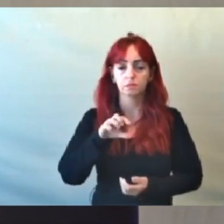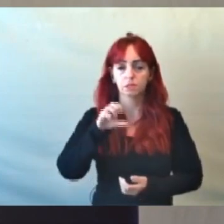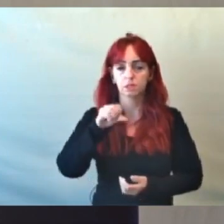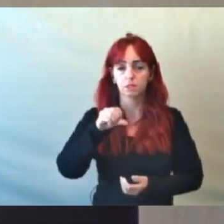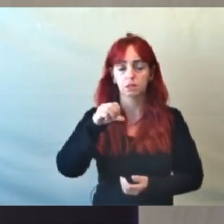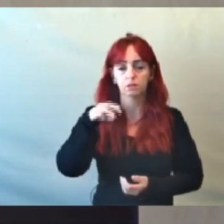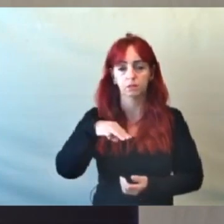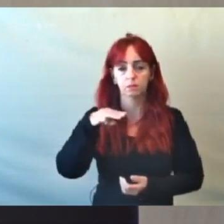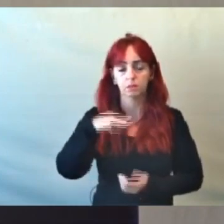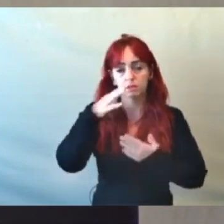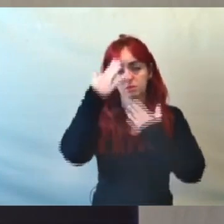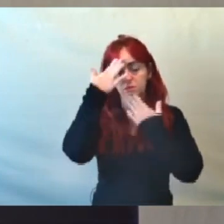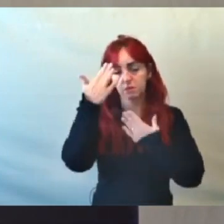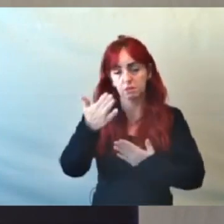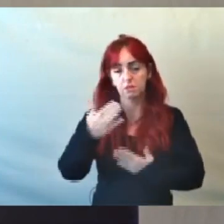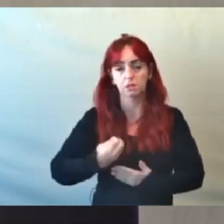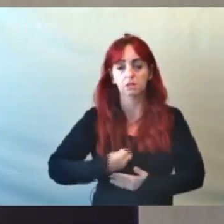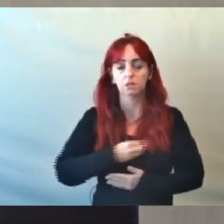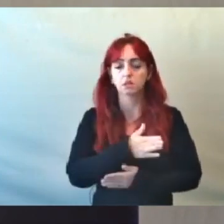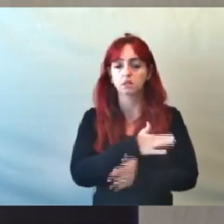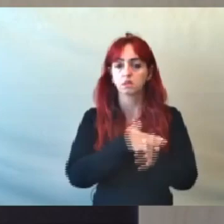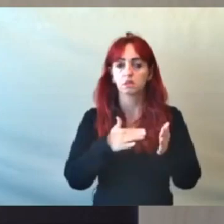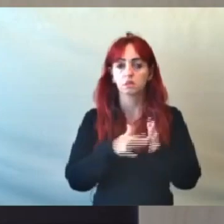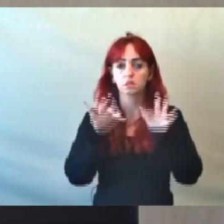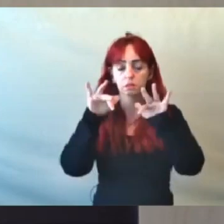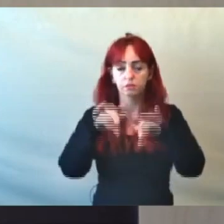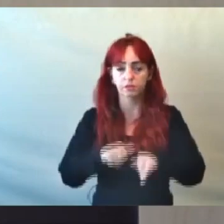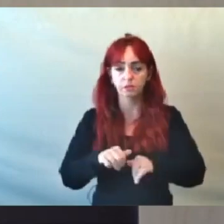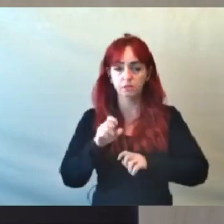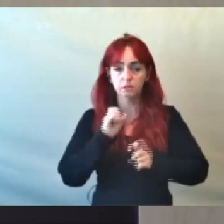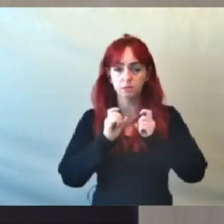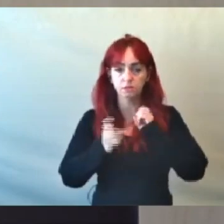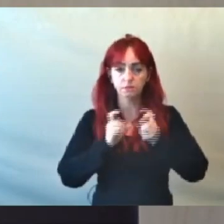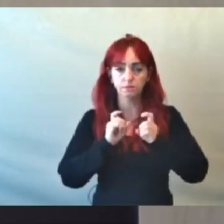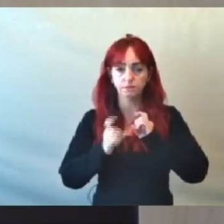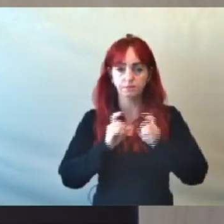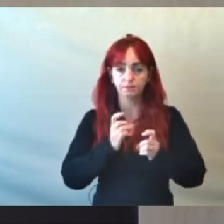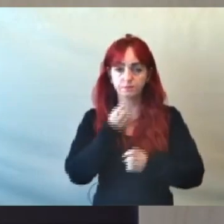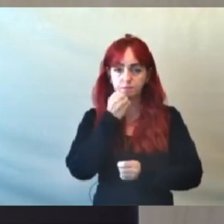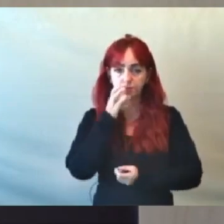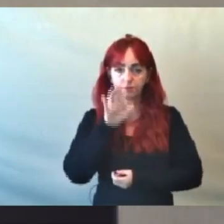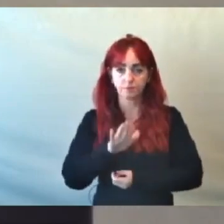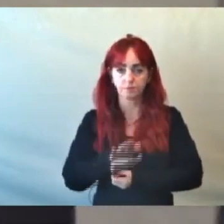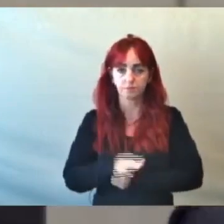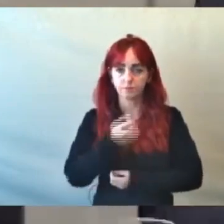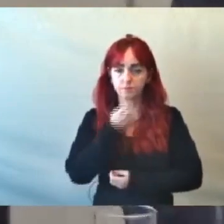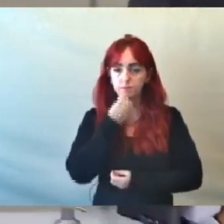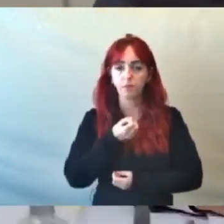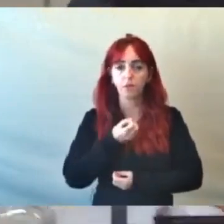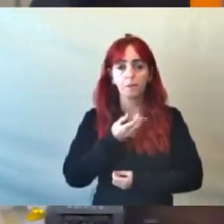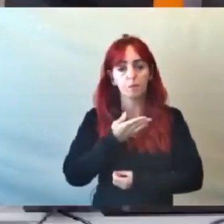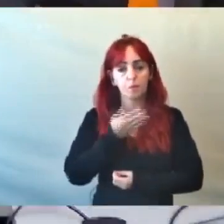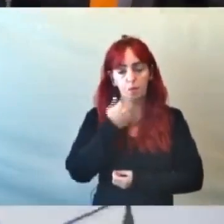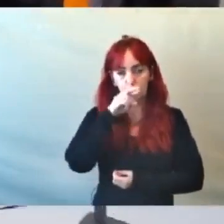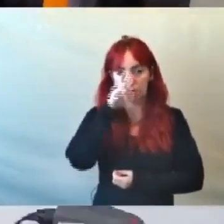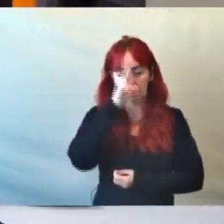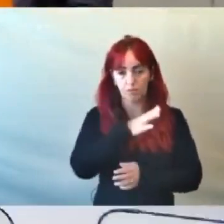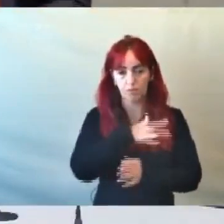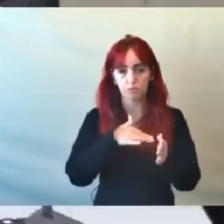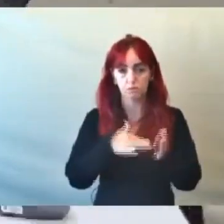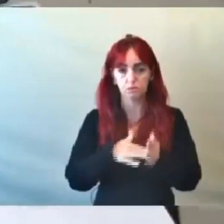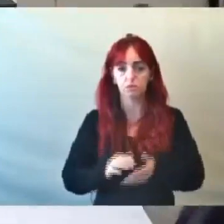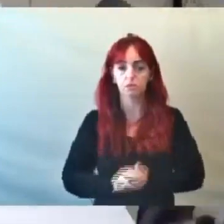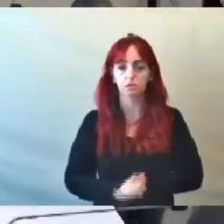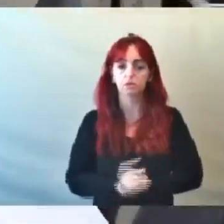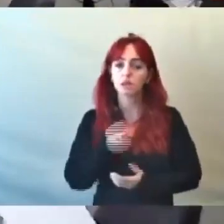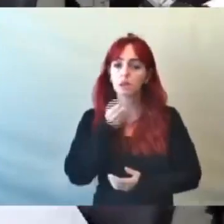e declaro encerrada essa reunião. Uma boa tarde, um bom almoço a todos. Boa tarde, até logo.